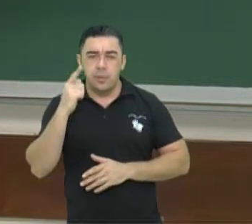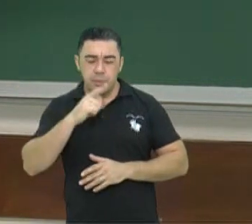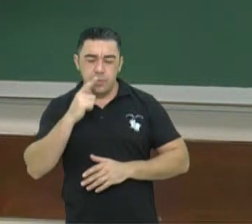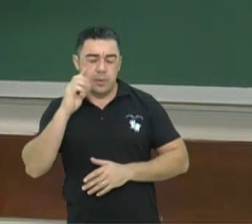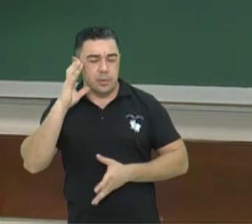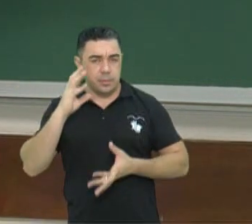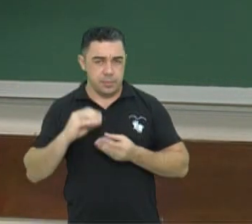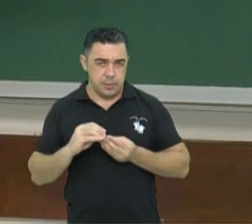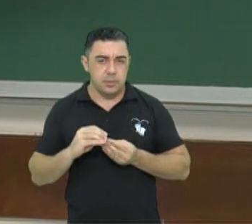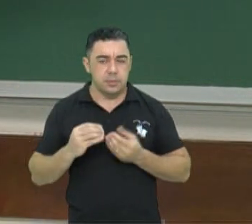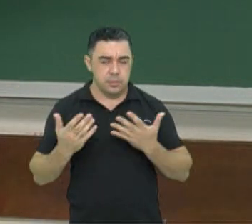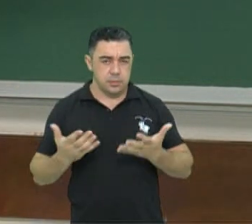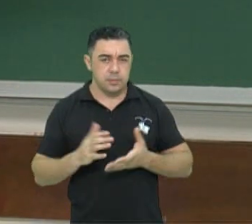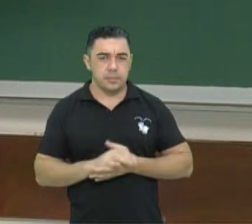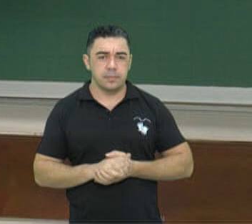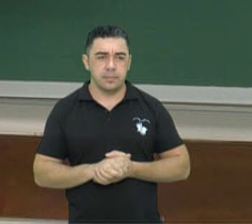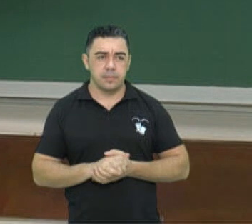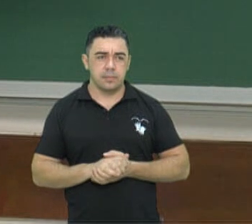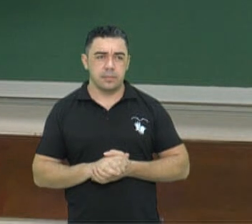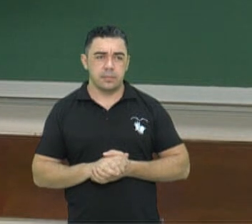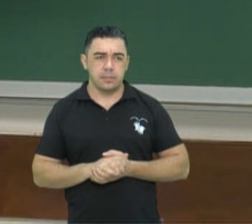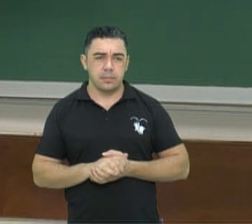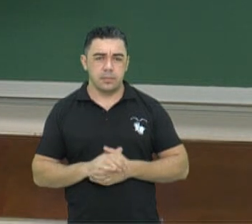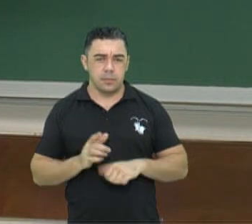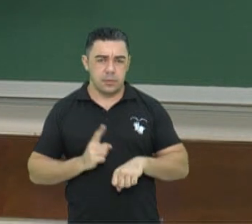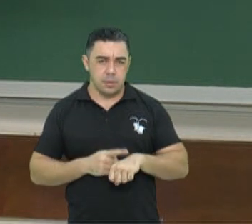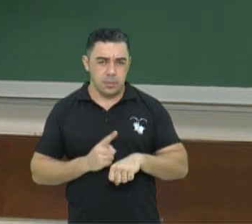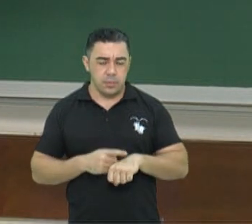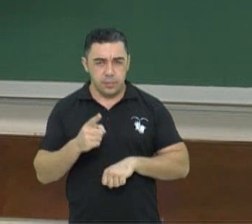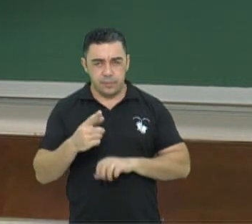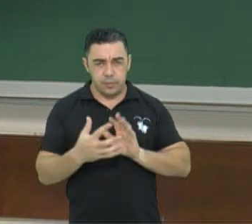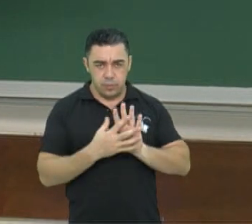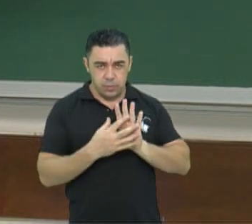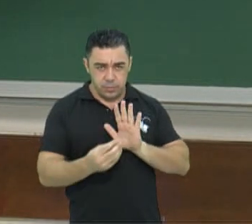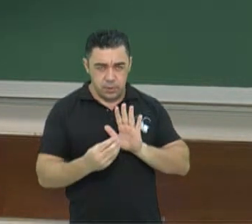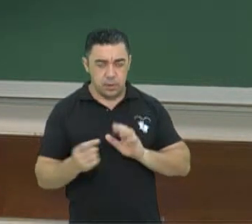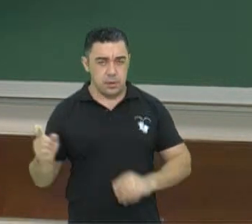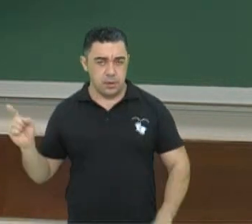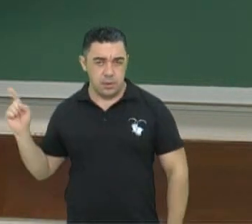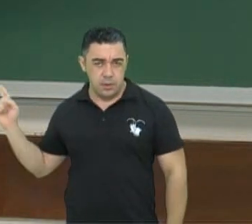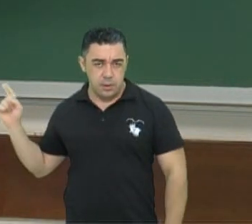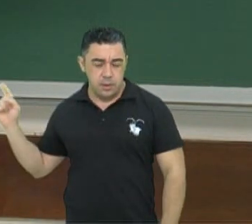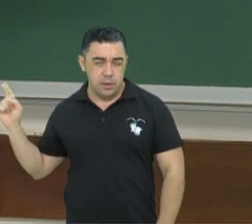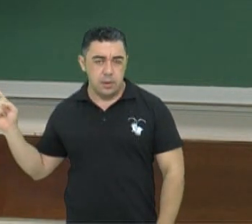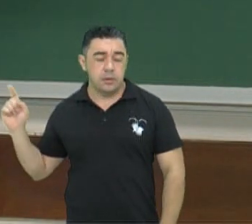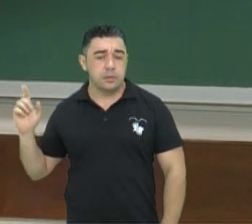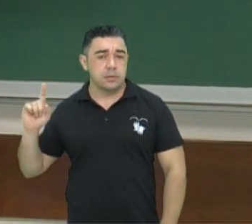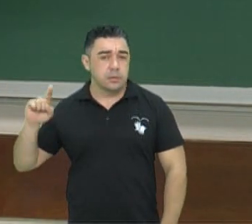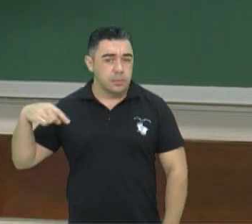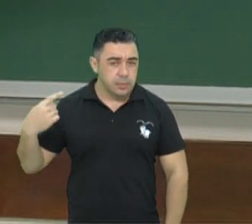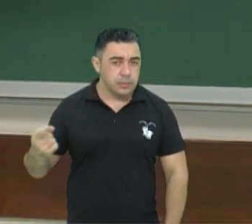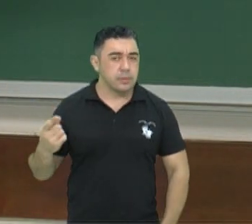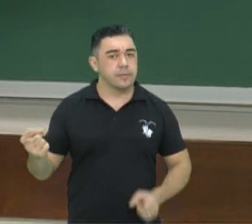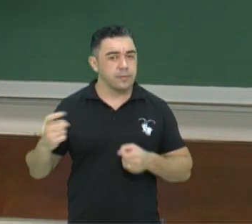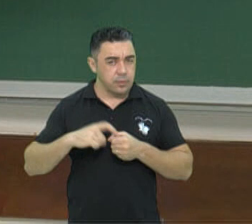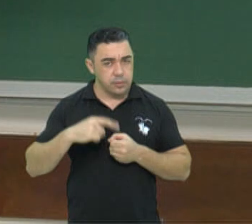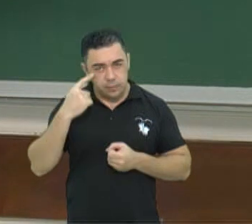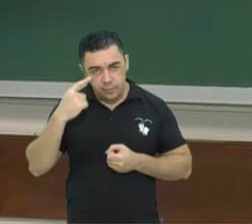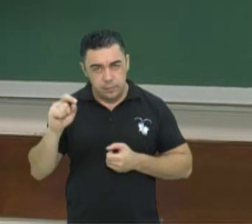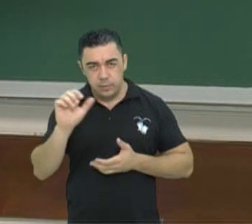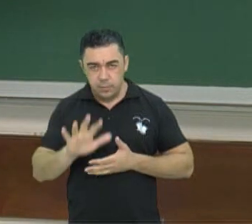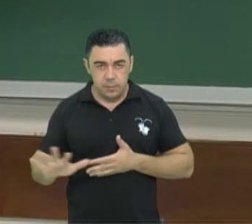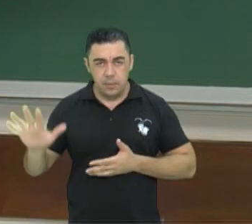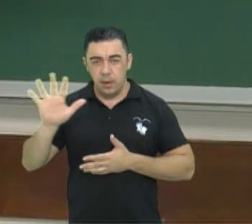possa resolver, tá bom? Então, eu vou te dar um tempinho para você copiar essa parte do enunciado e daí nós já voltamos com